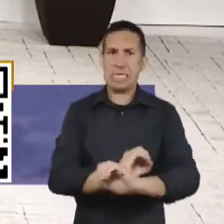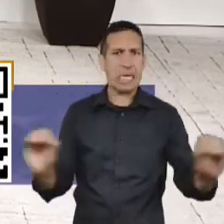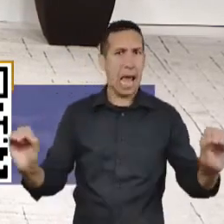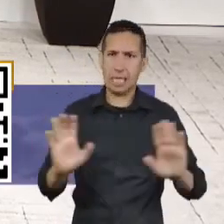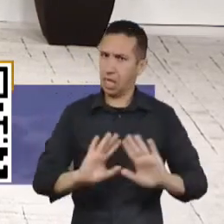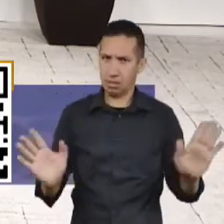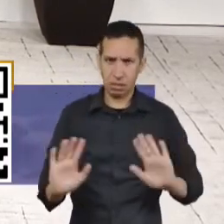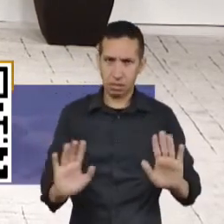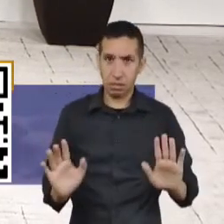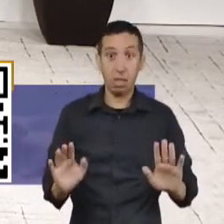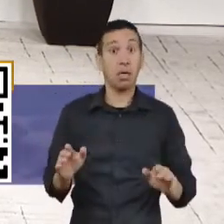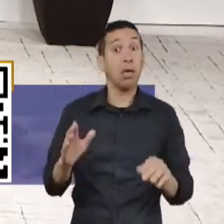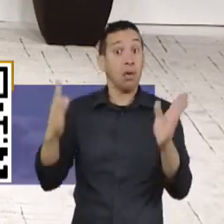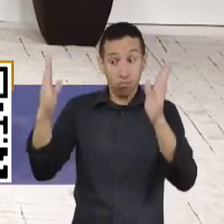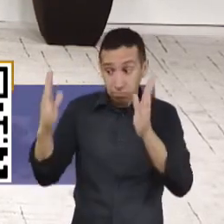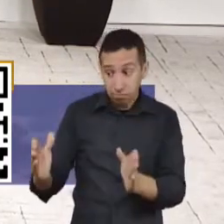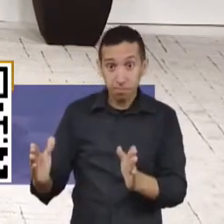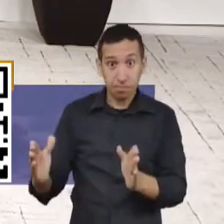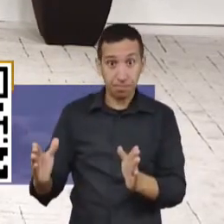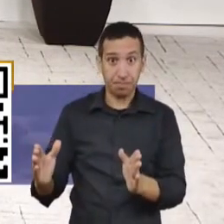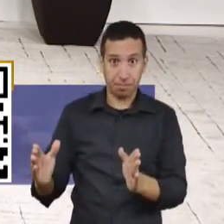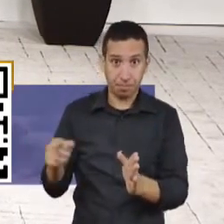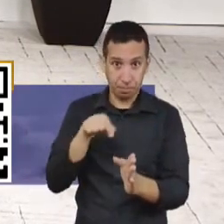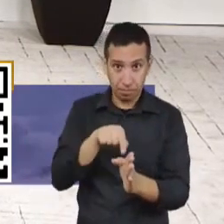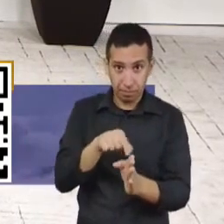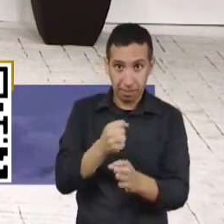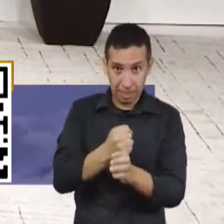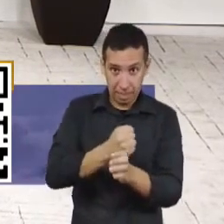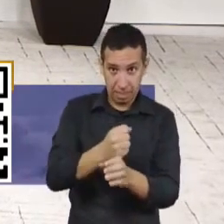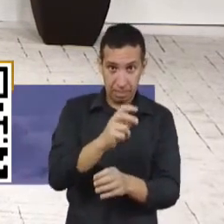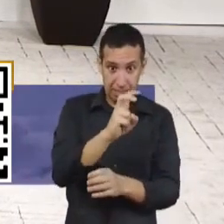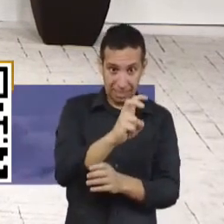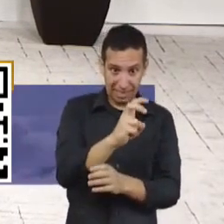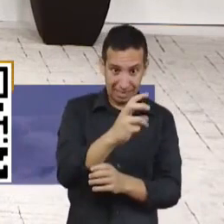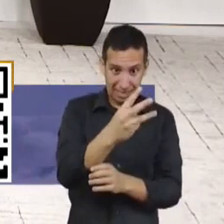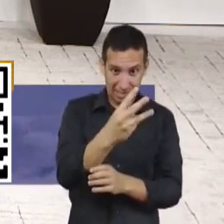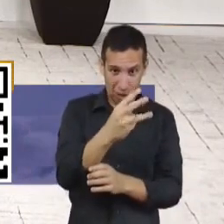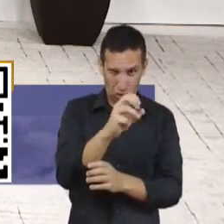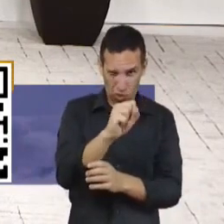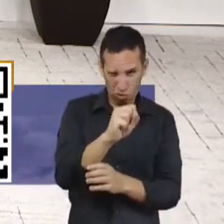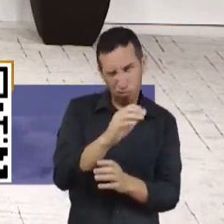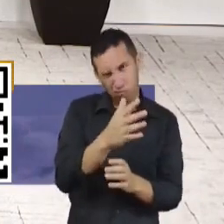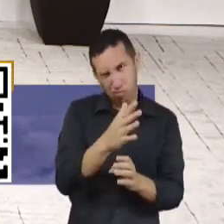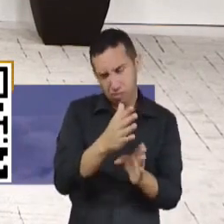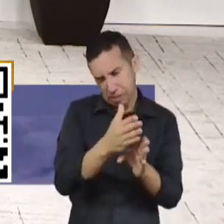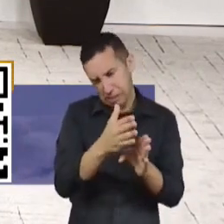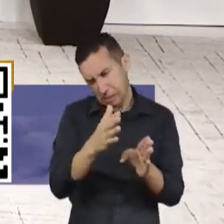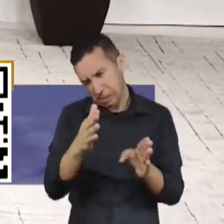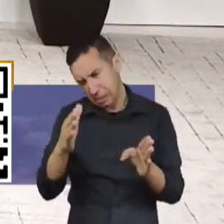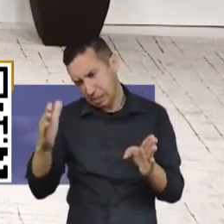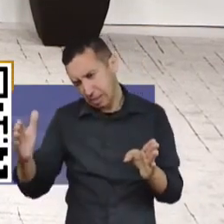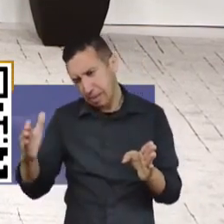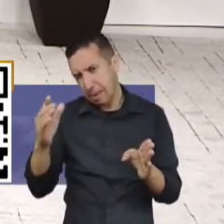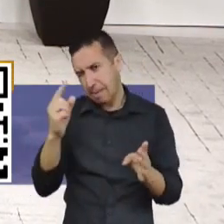seja o período aqui que nós temos é o período que vai do ano 538 aproximadamente